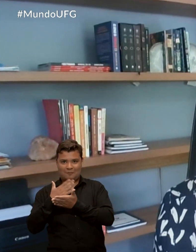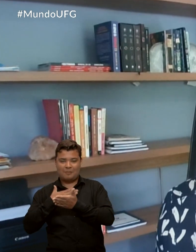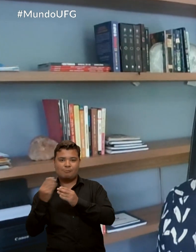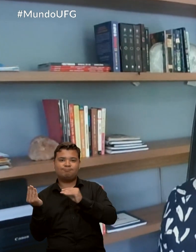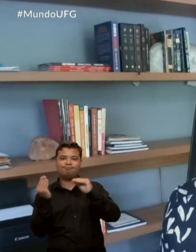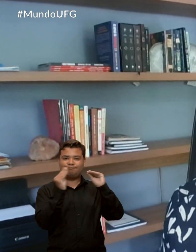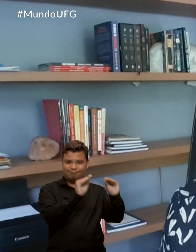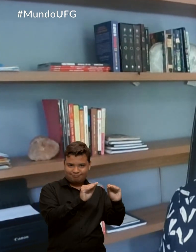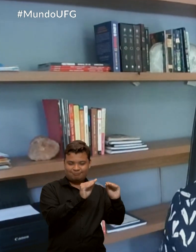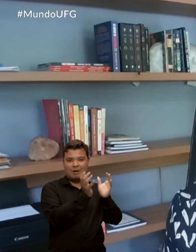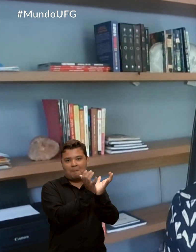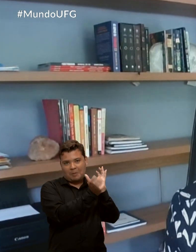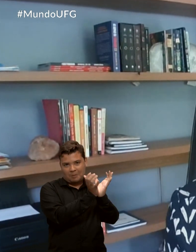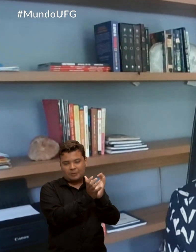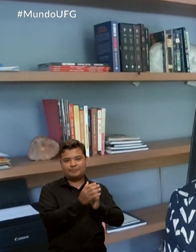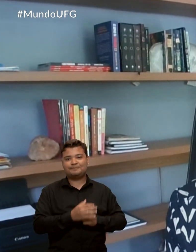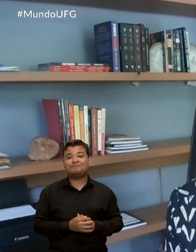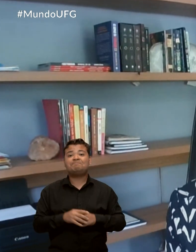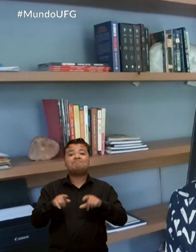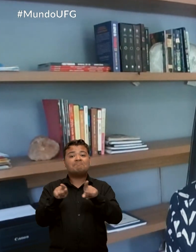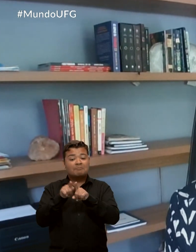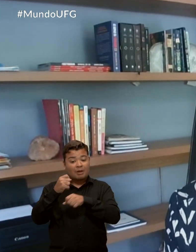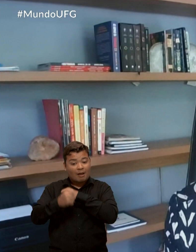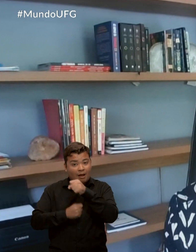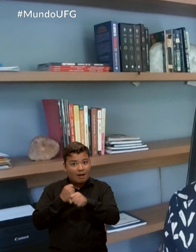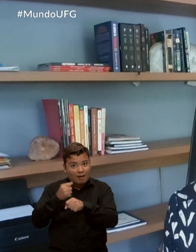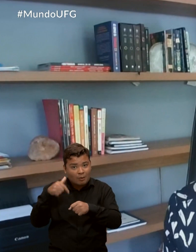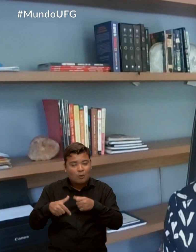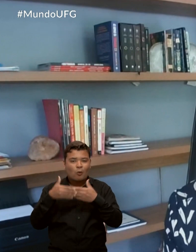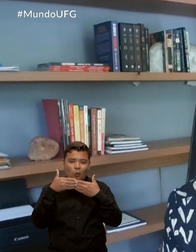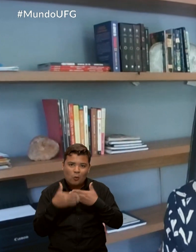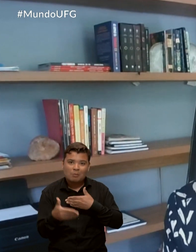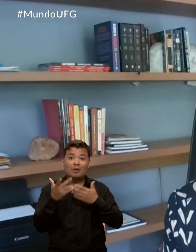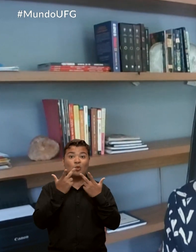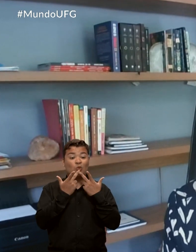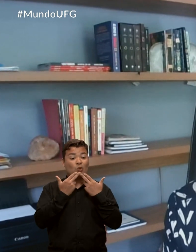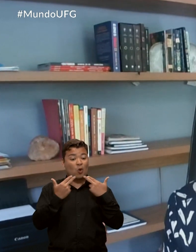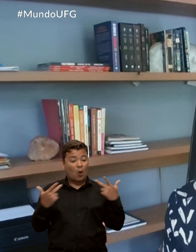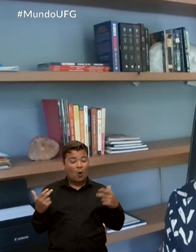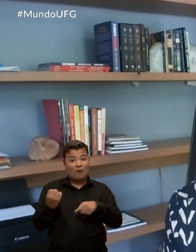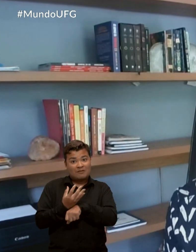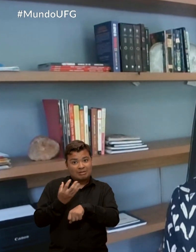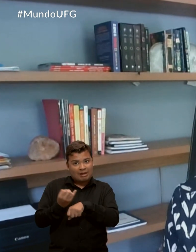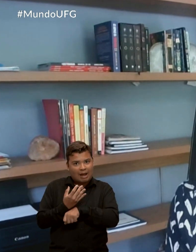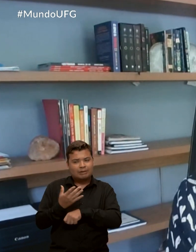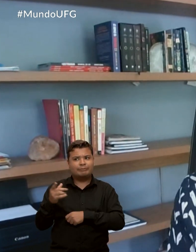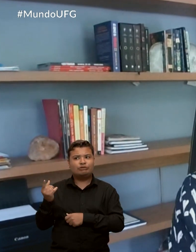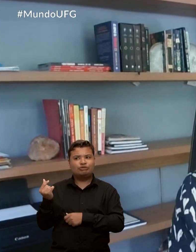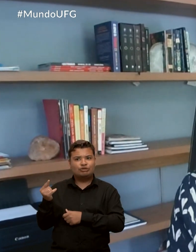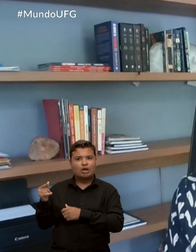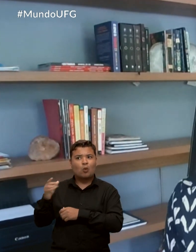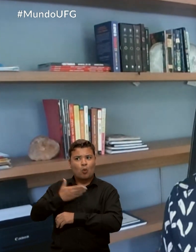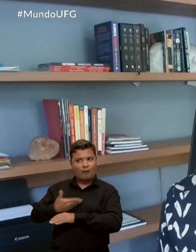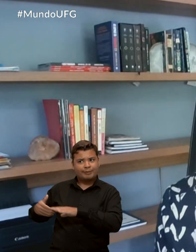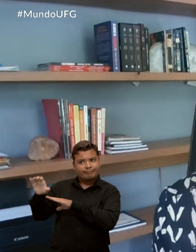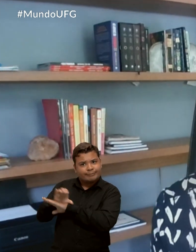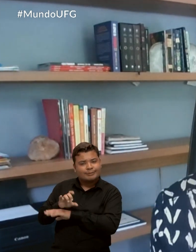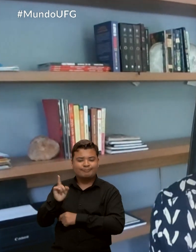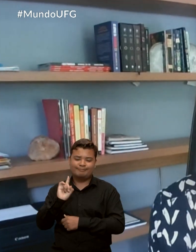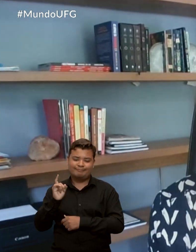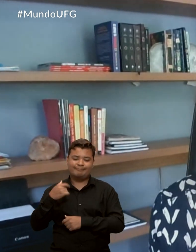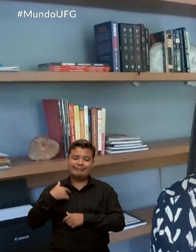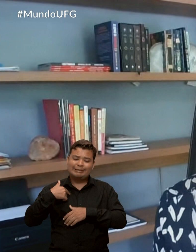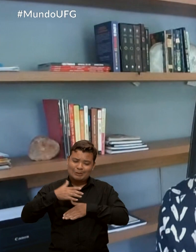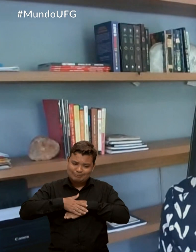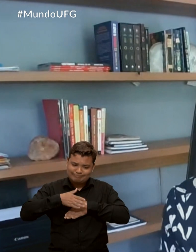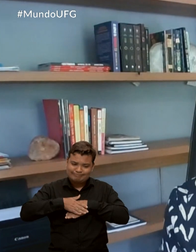E temos também, começamos esse ano com uma novidade, essa foi feita sem dinheiro público, foi feita por mim,